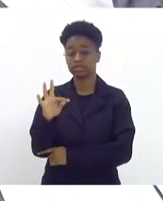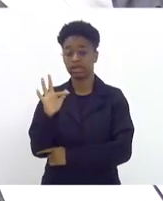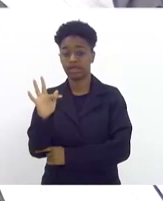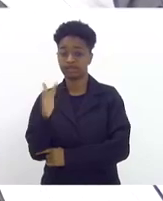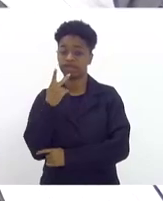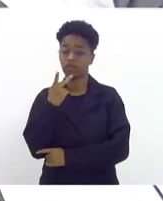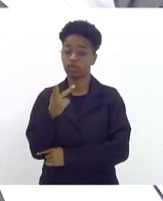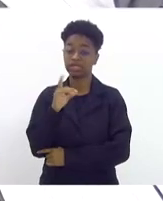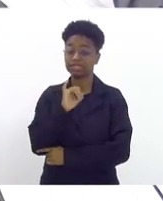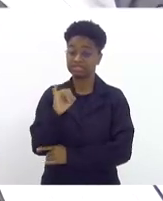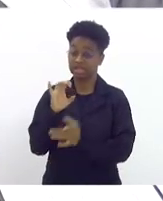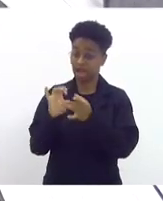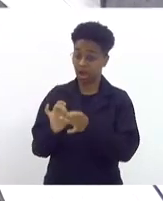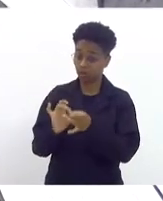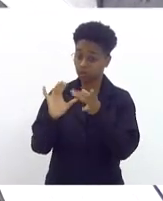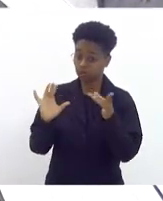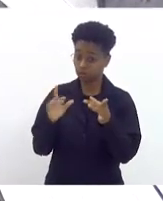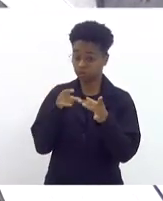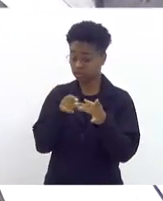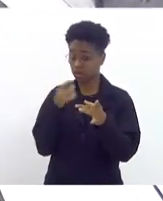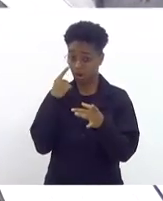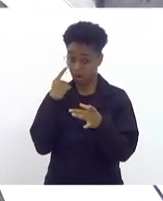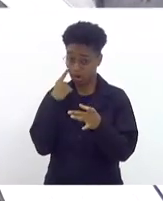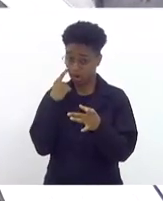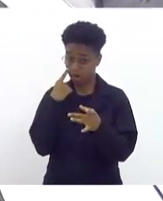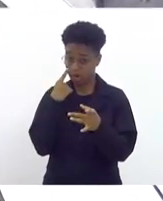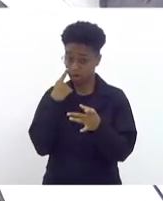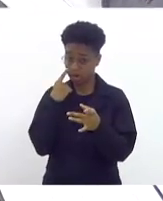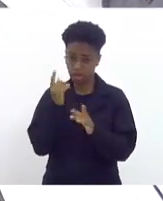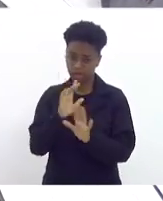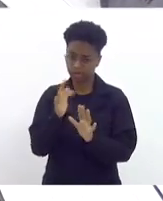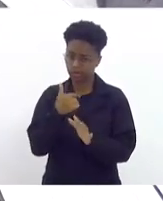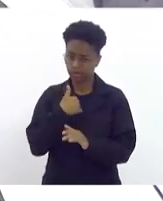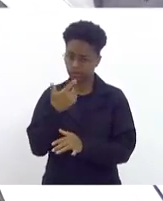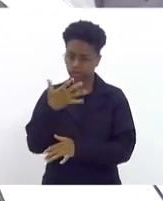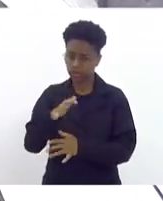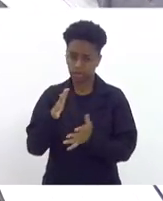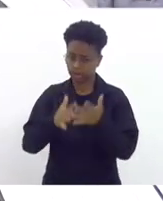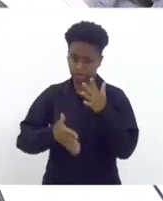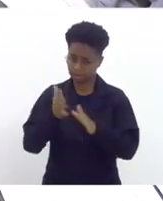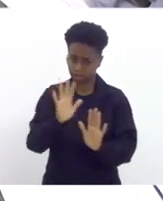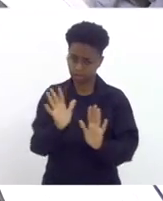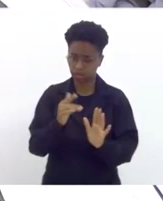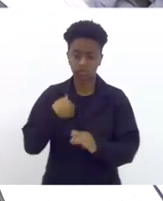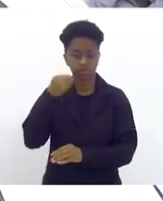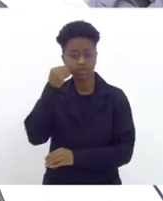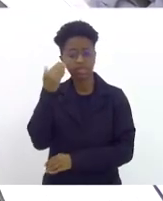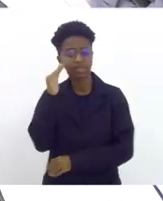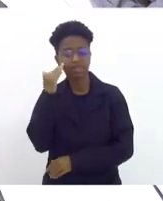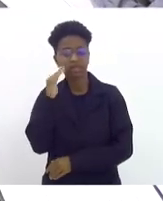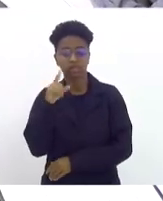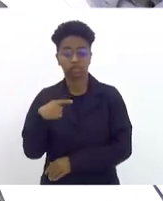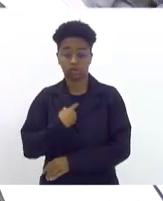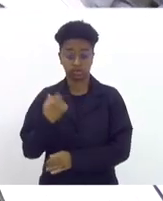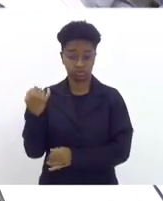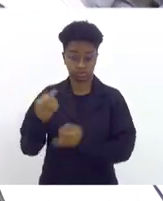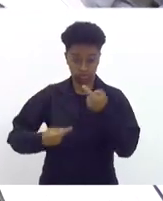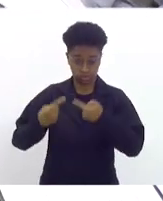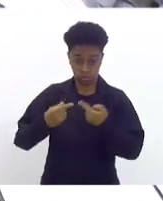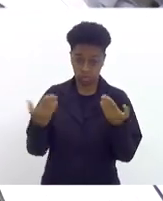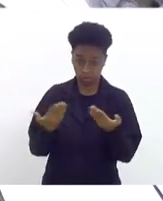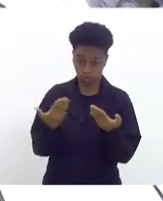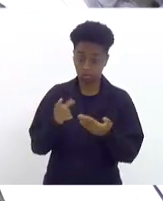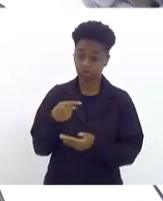autorizativo veja bem eu também não tô entendendo de discutimos hoje a gente